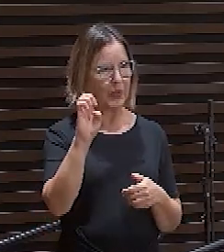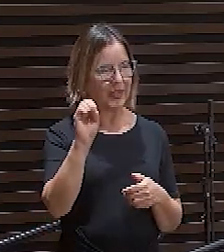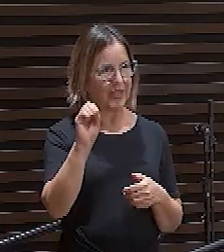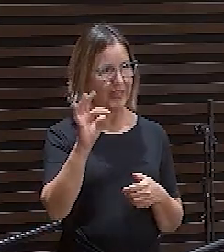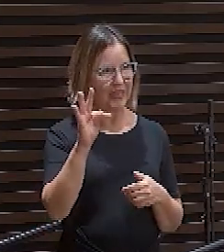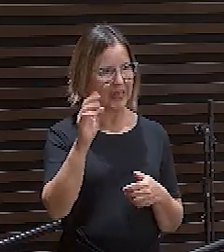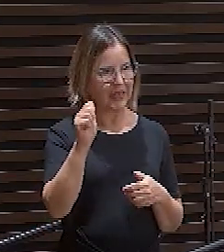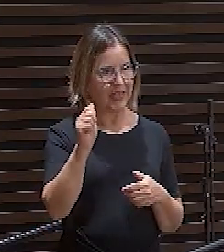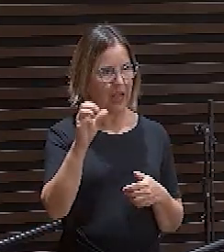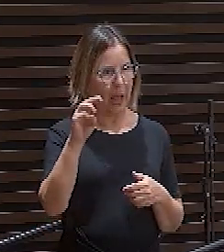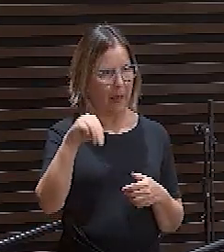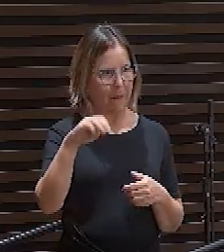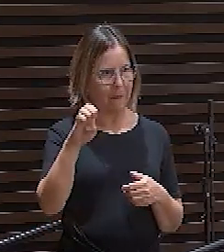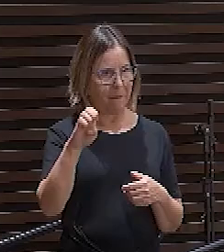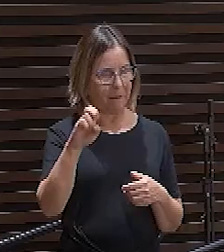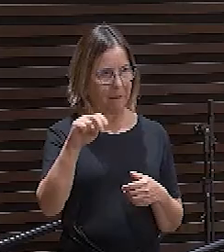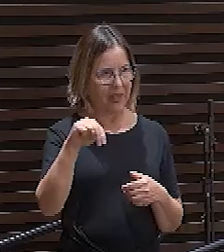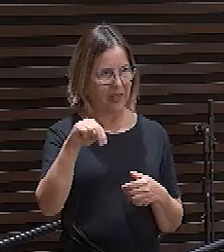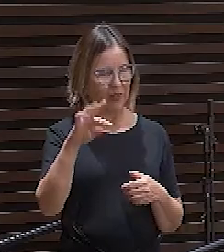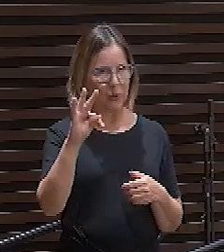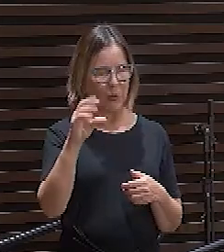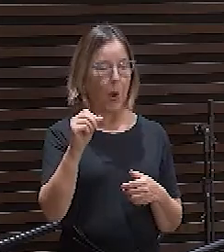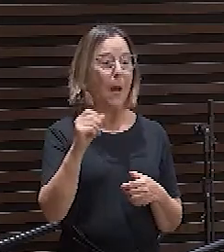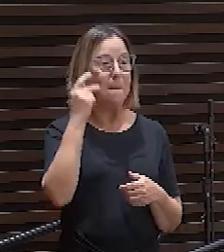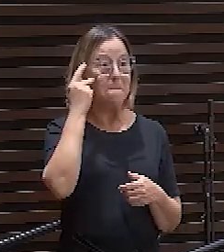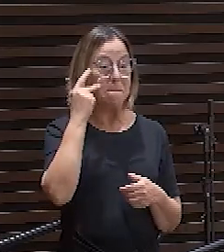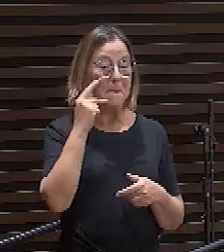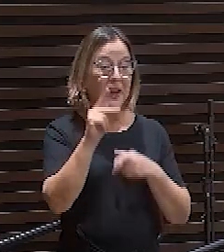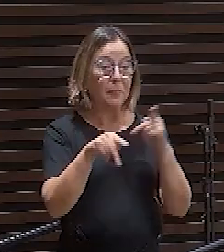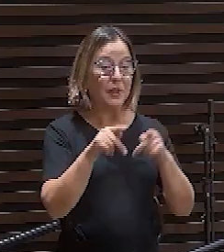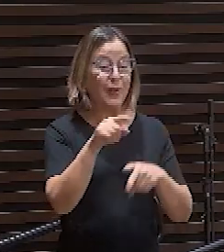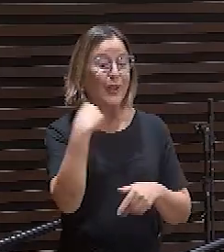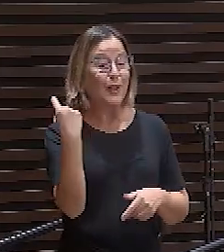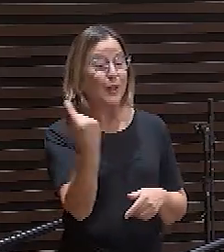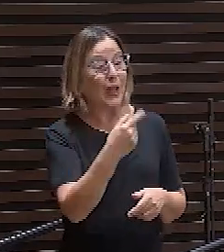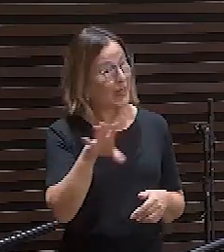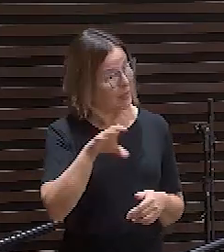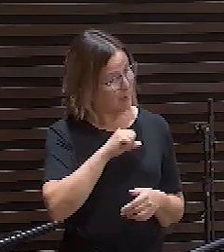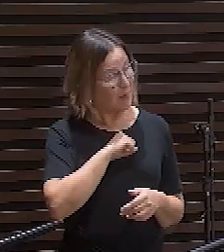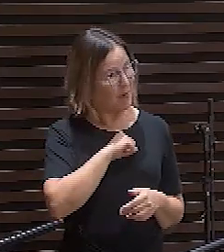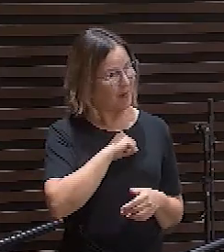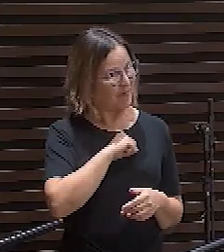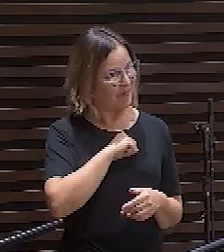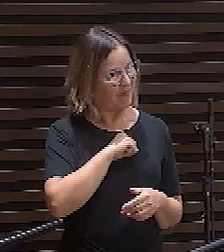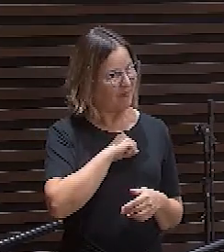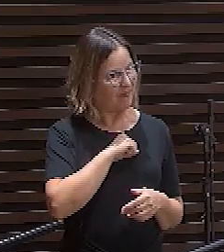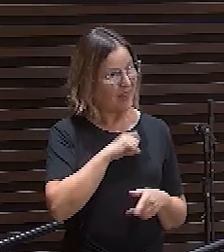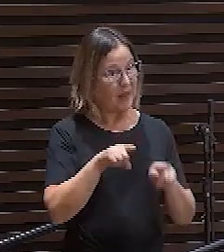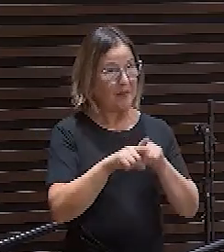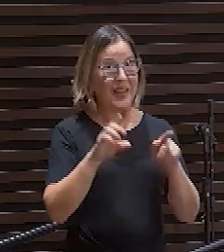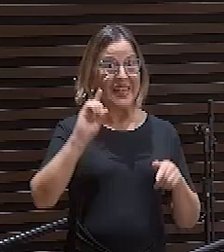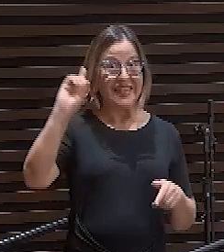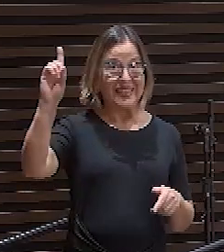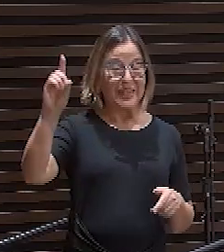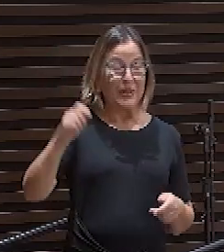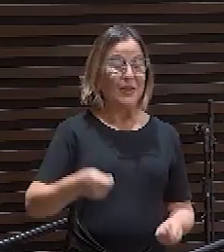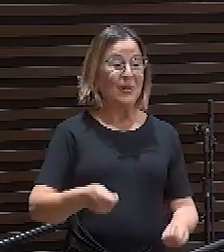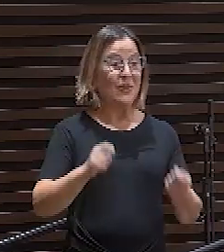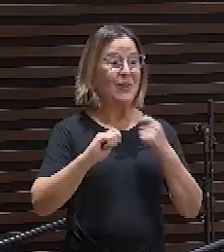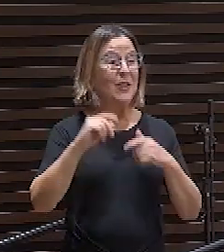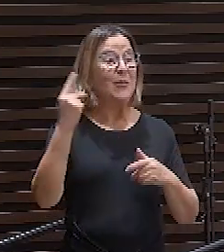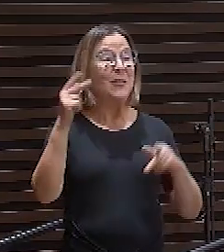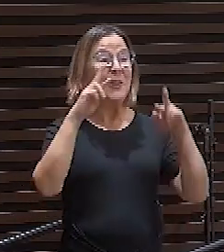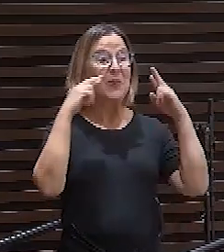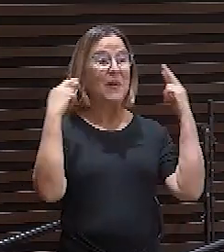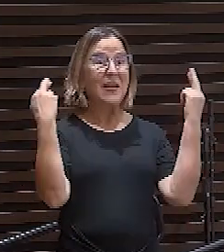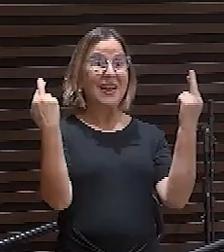bens materiais. E Deus nos deixou o seu reino, que é o reino dele, para que a gente pudesse deixar